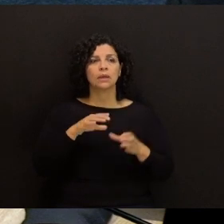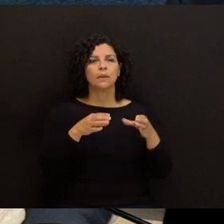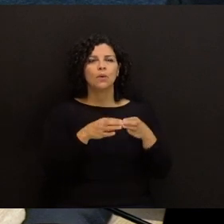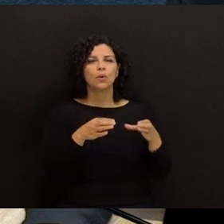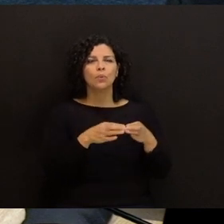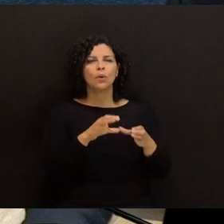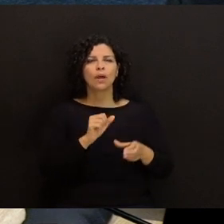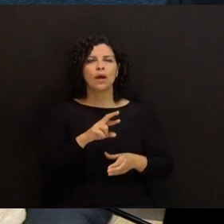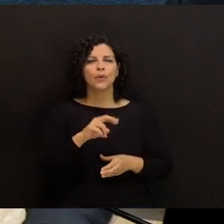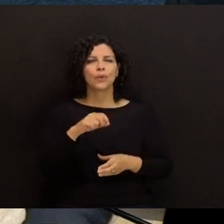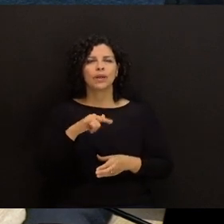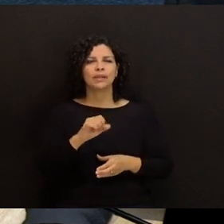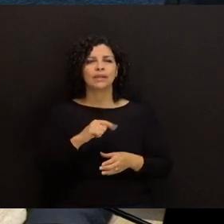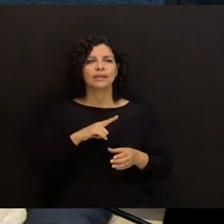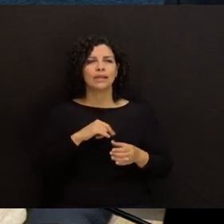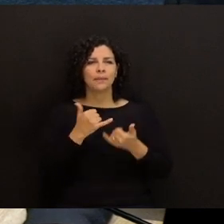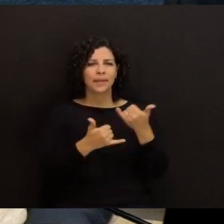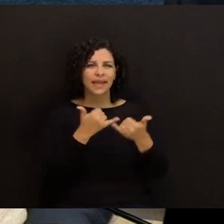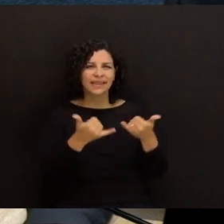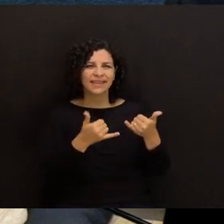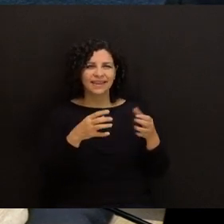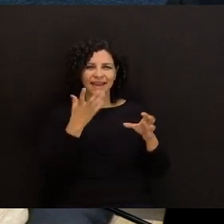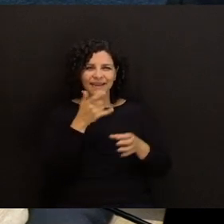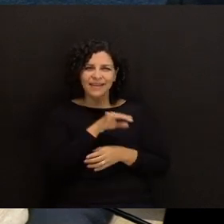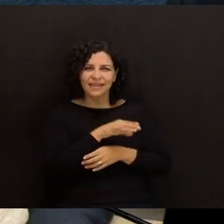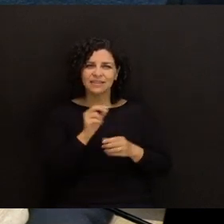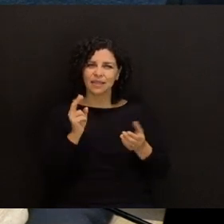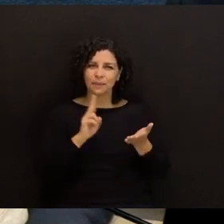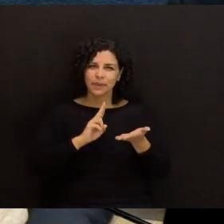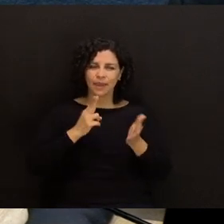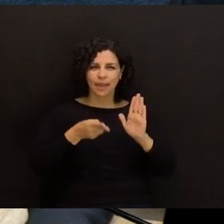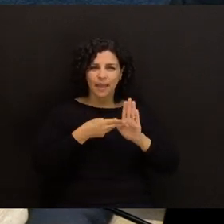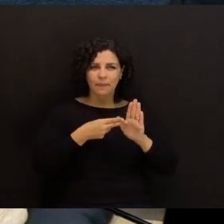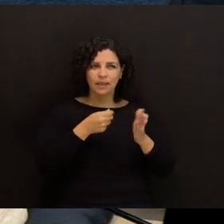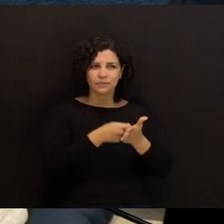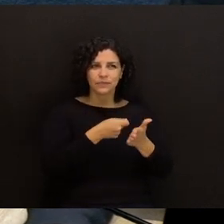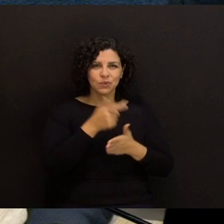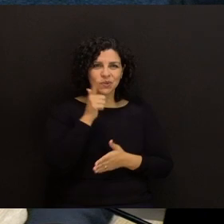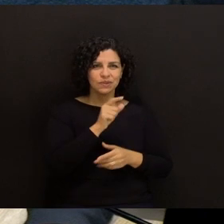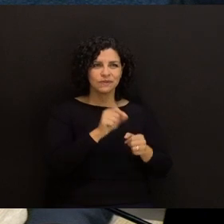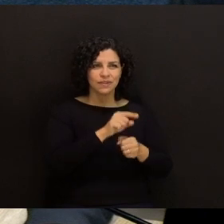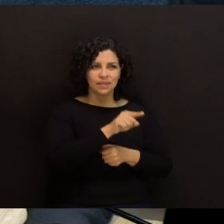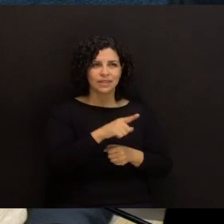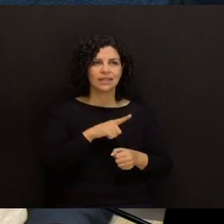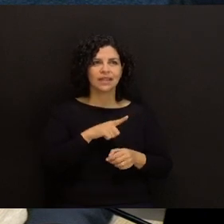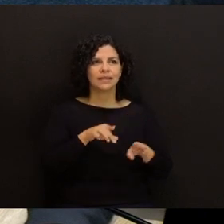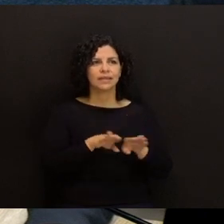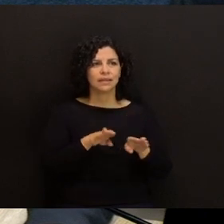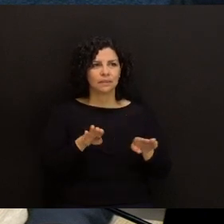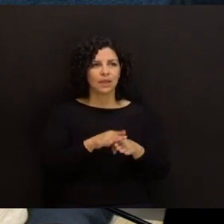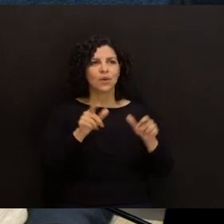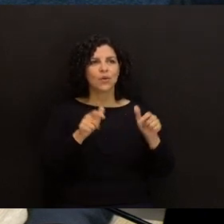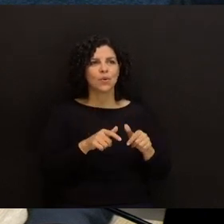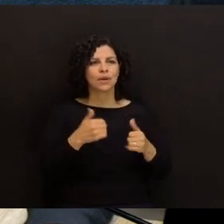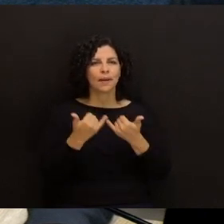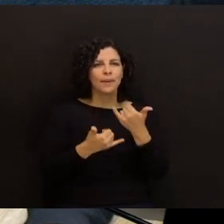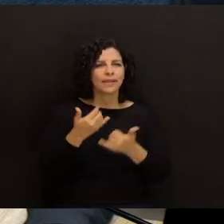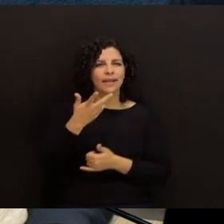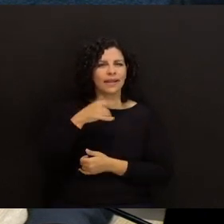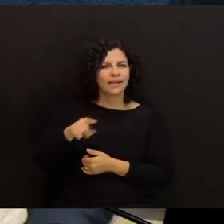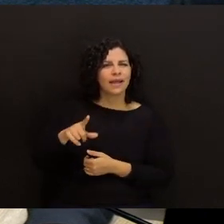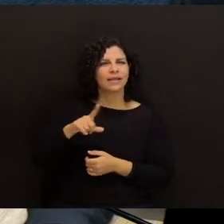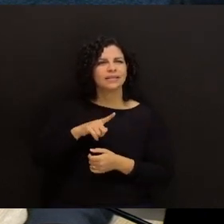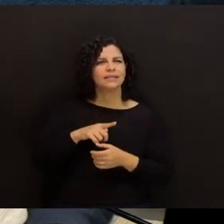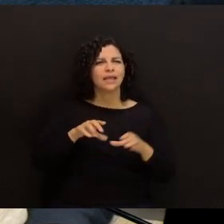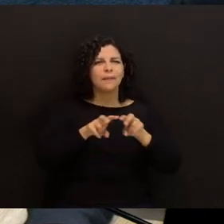além de um playground a lá da nossa emenda impositiva também uma ati também um parquinho também